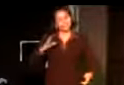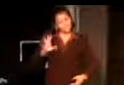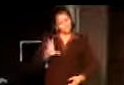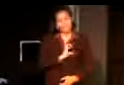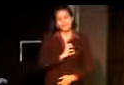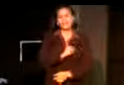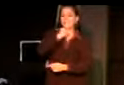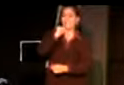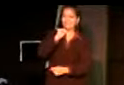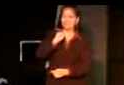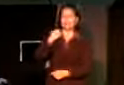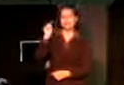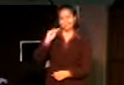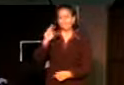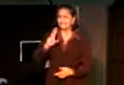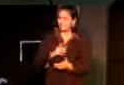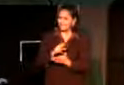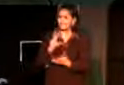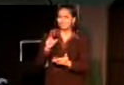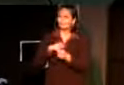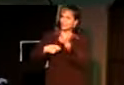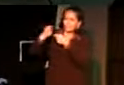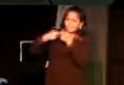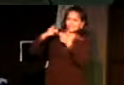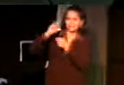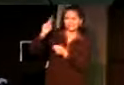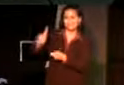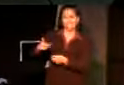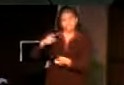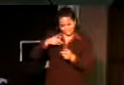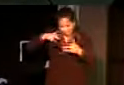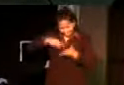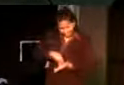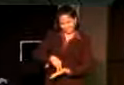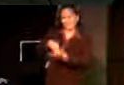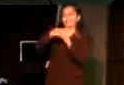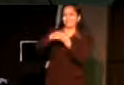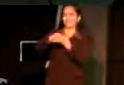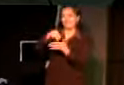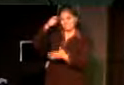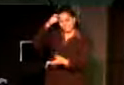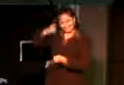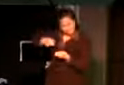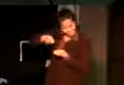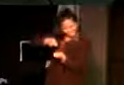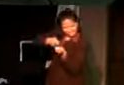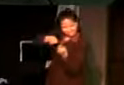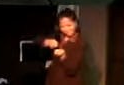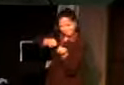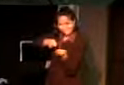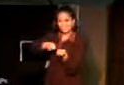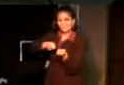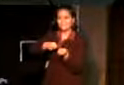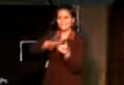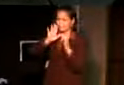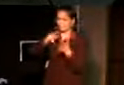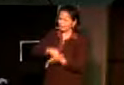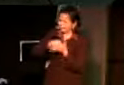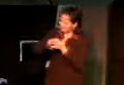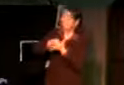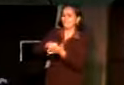precioso não se deixe levar não fique firme como nosso irmão fez tão bem hoje